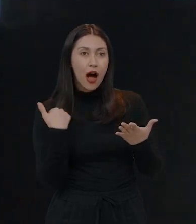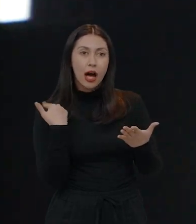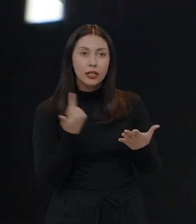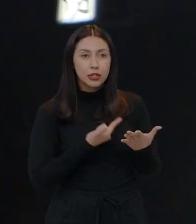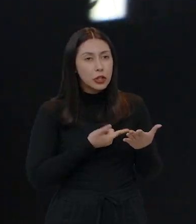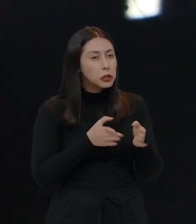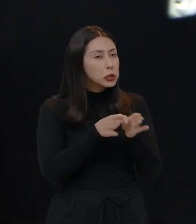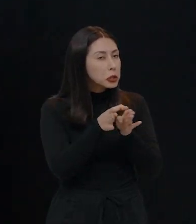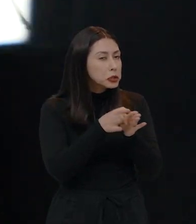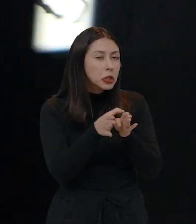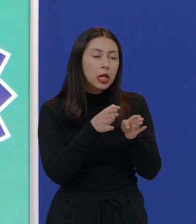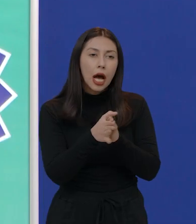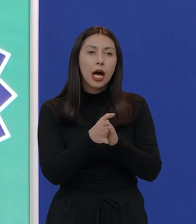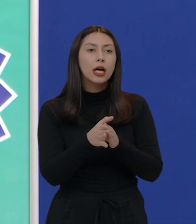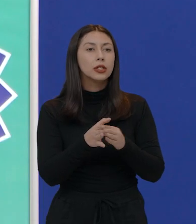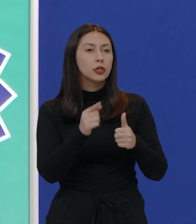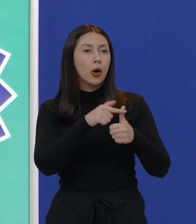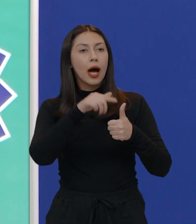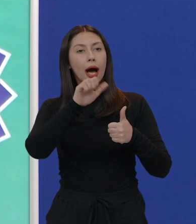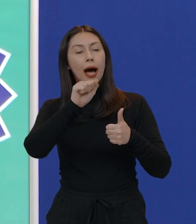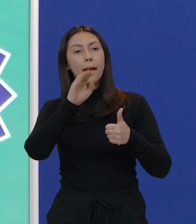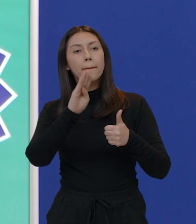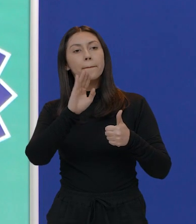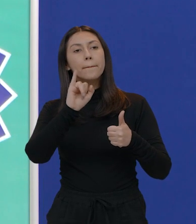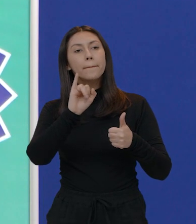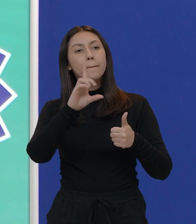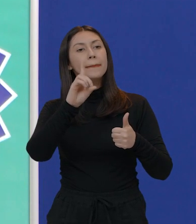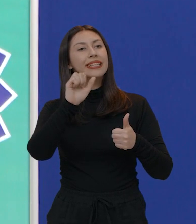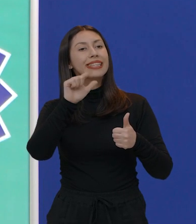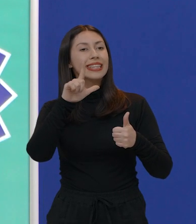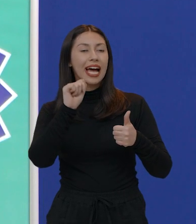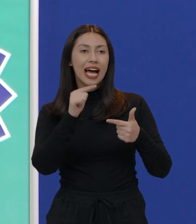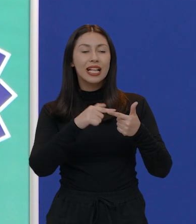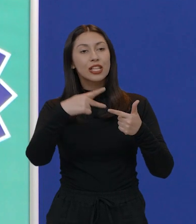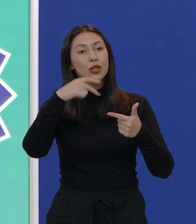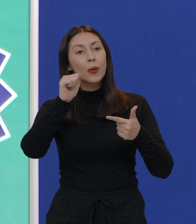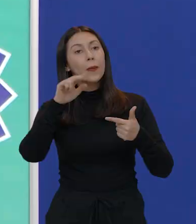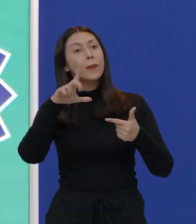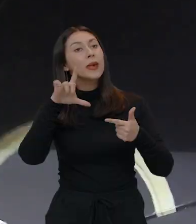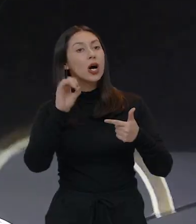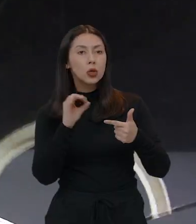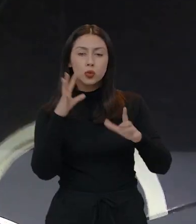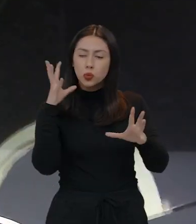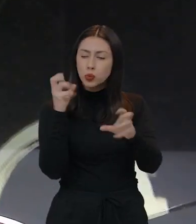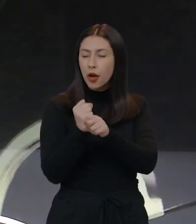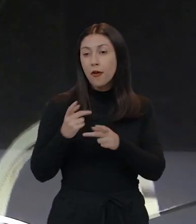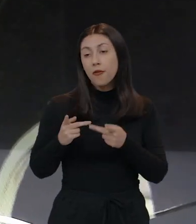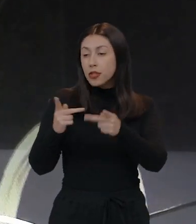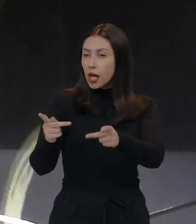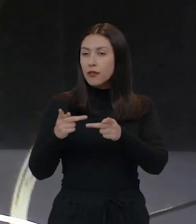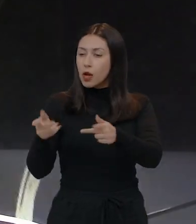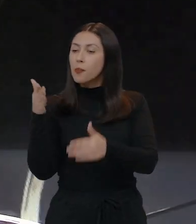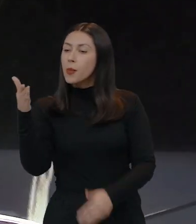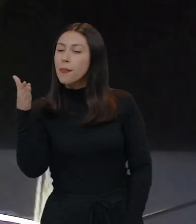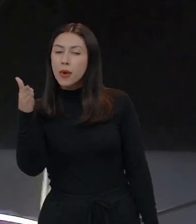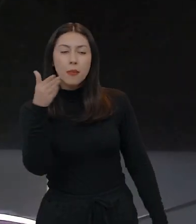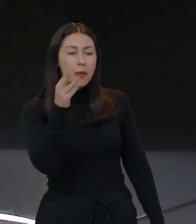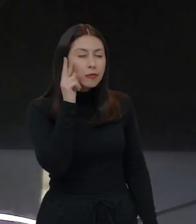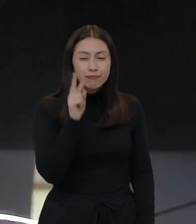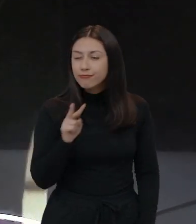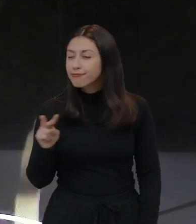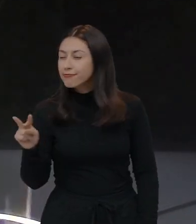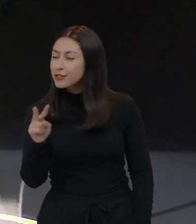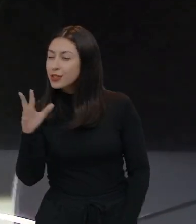Abdala e também do Paulo Zimmermann, eles viajam pelos museus do mundo e acabaram que eles reuniram, visitando todos os museus, reuniram todas